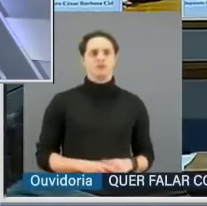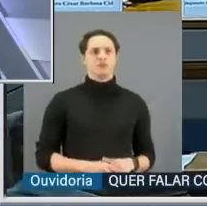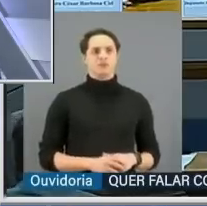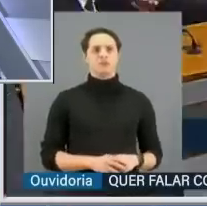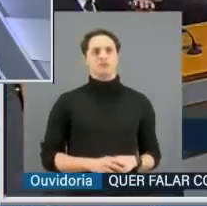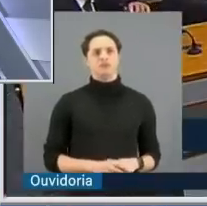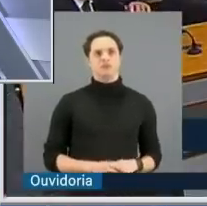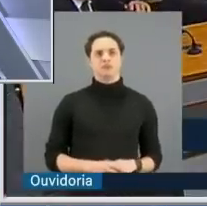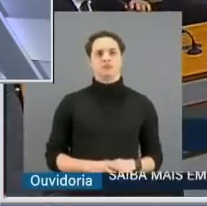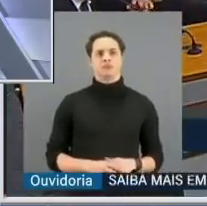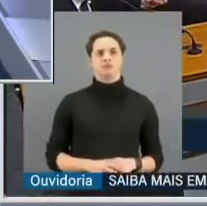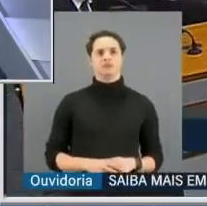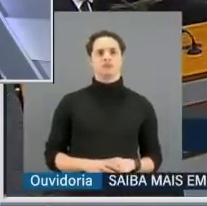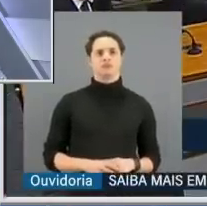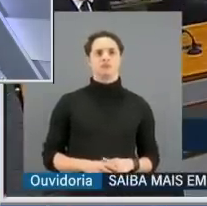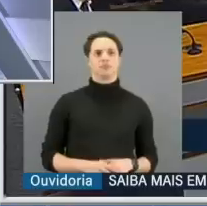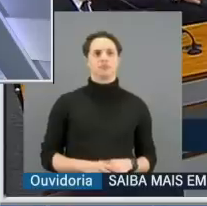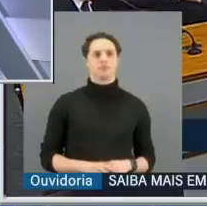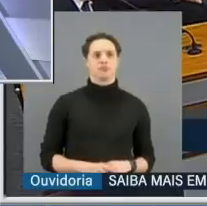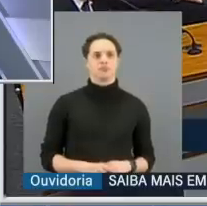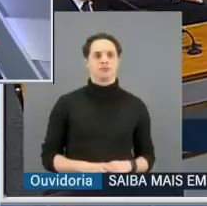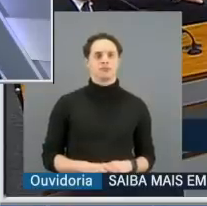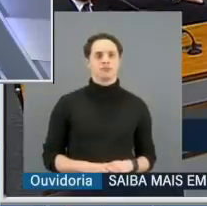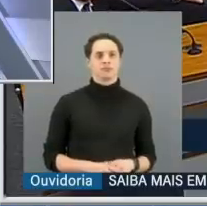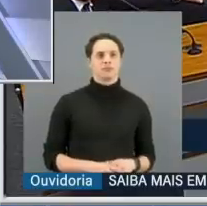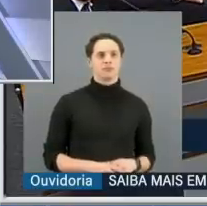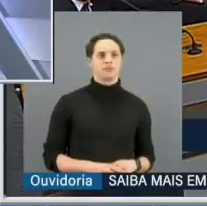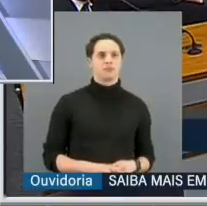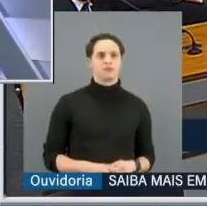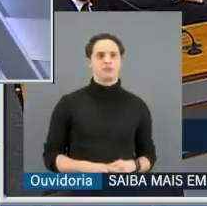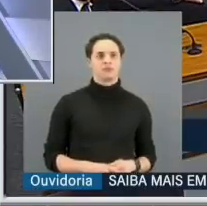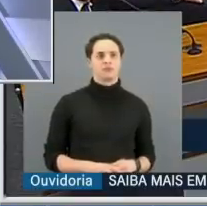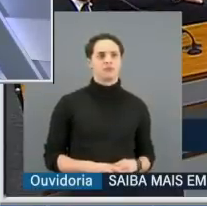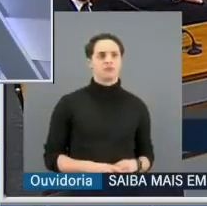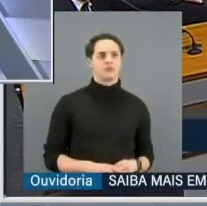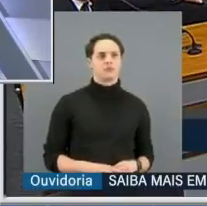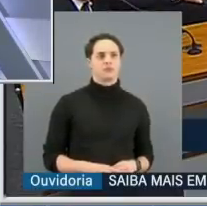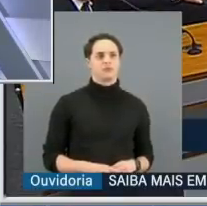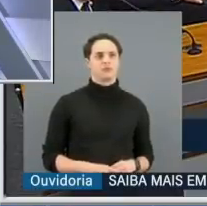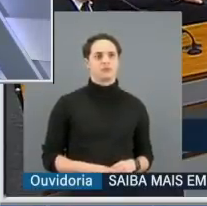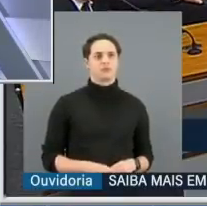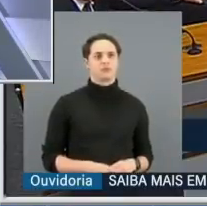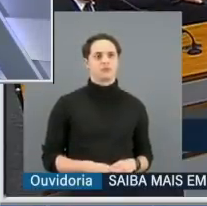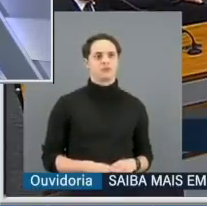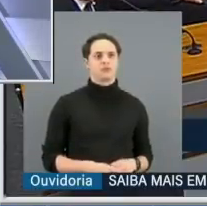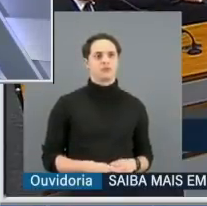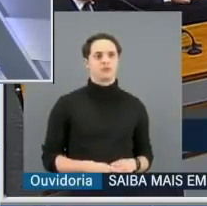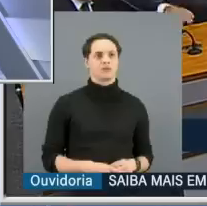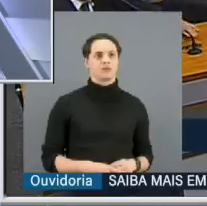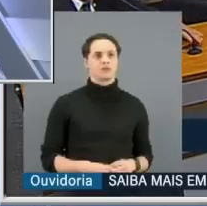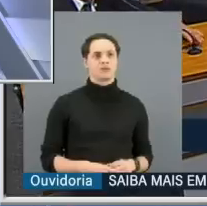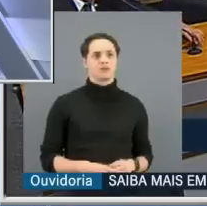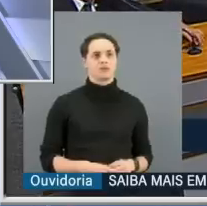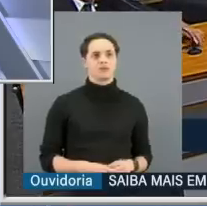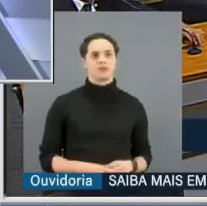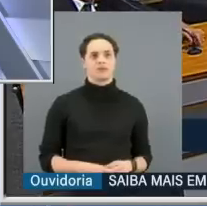esse crime, porque nós devemos lembrar, a imunidade parlamentar é